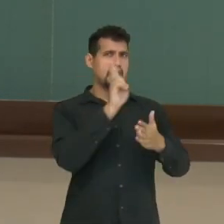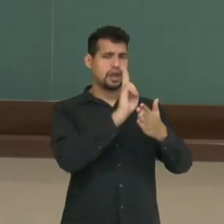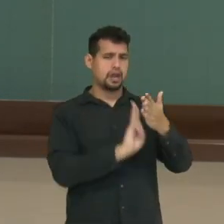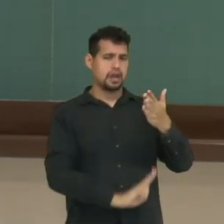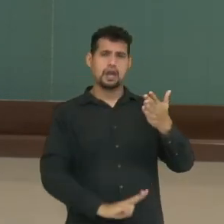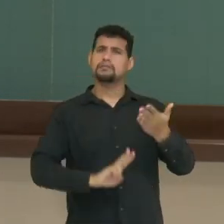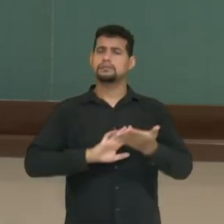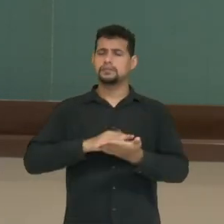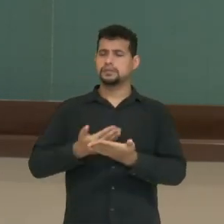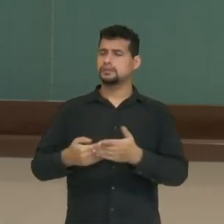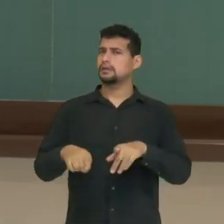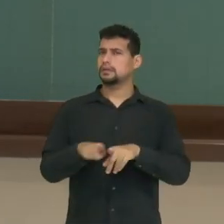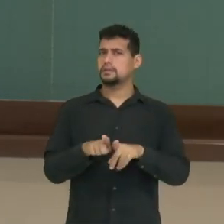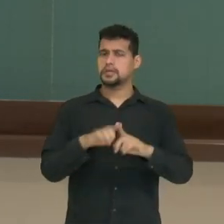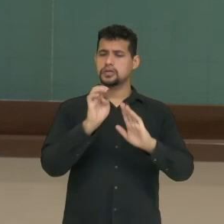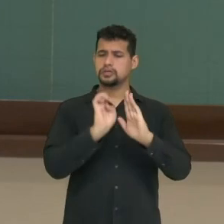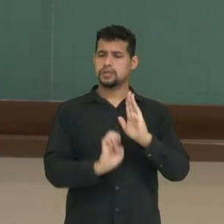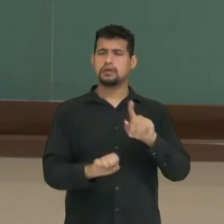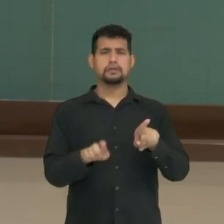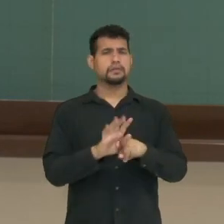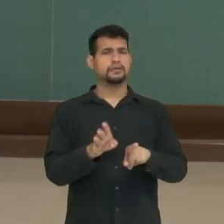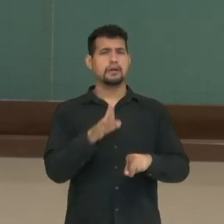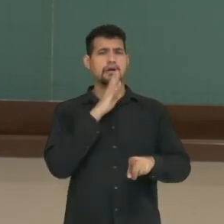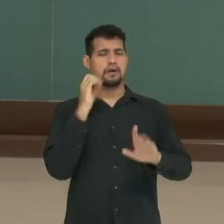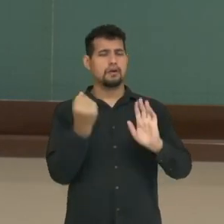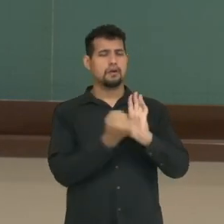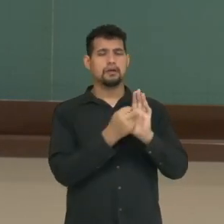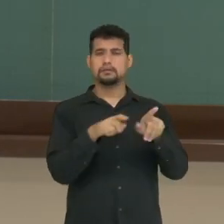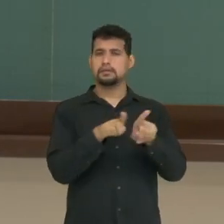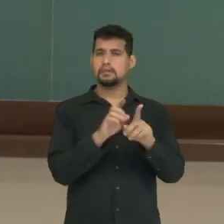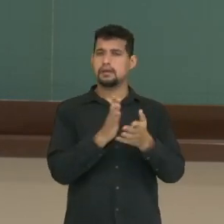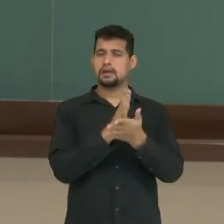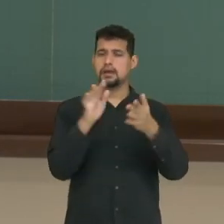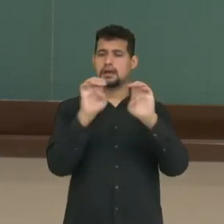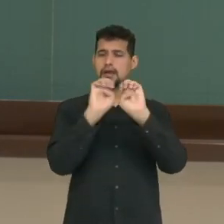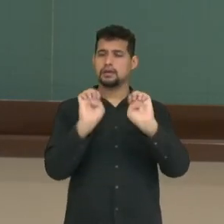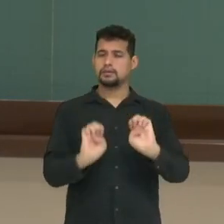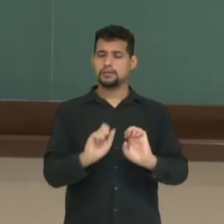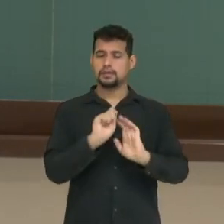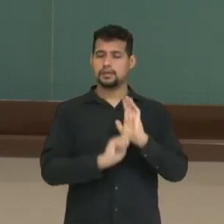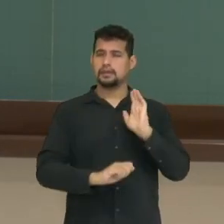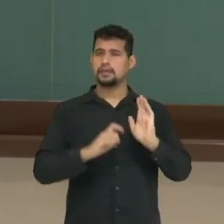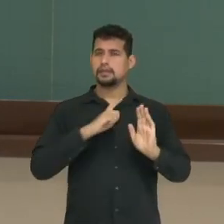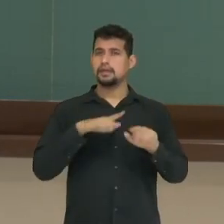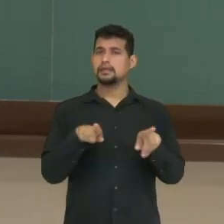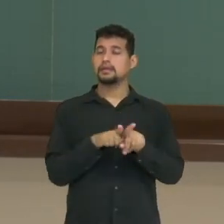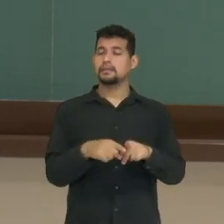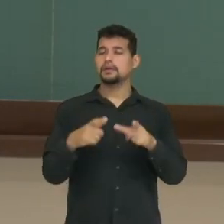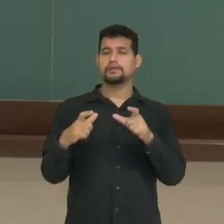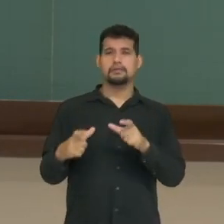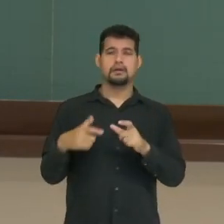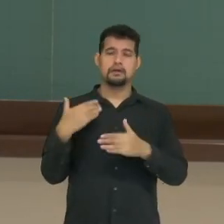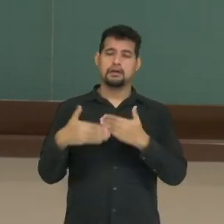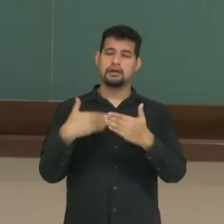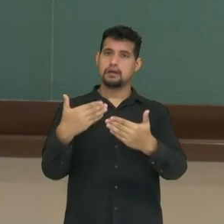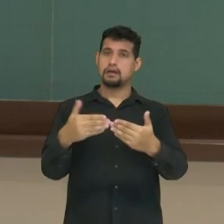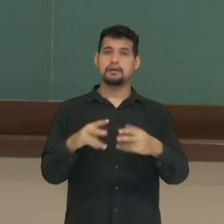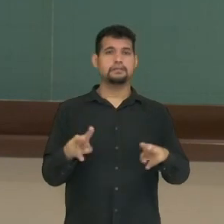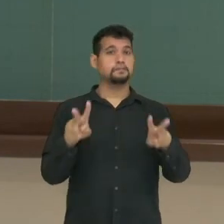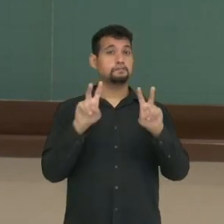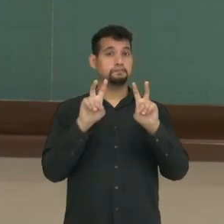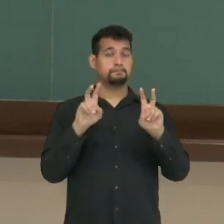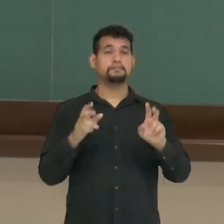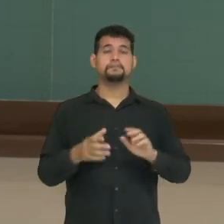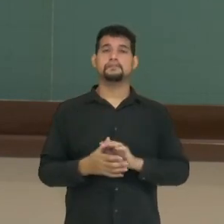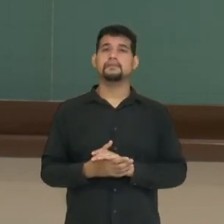o editorial, reconhecemos elementos da estrutura do texto e a posição do periódico frente ao tema abordado,